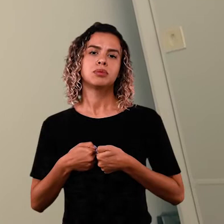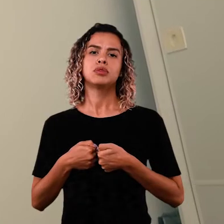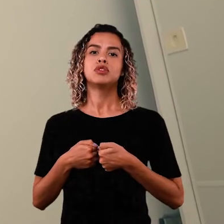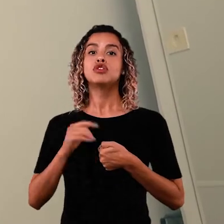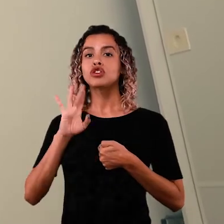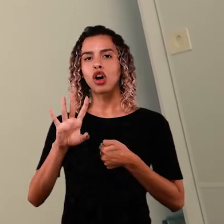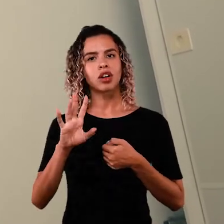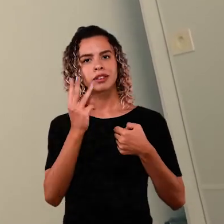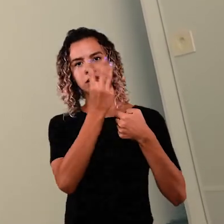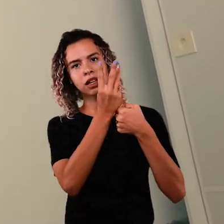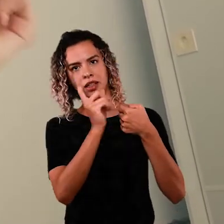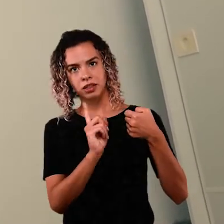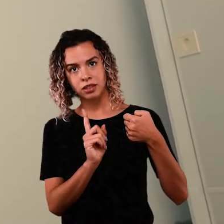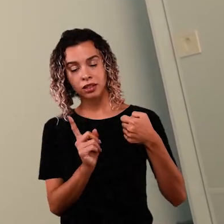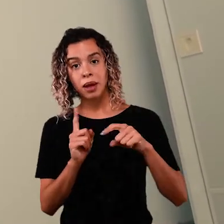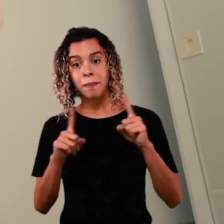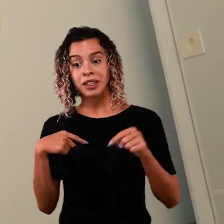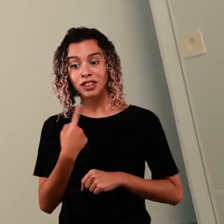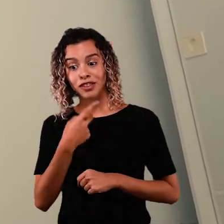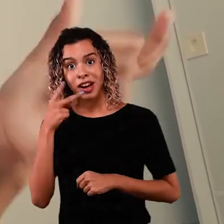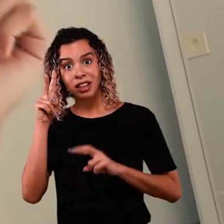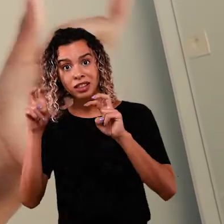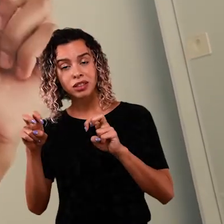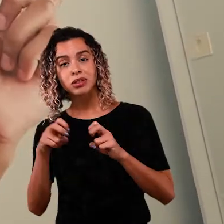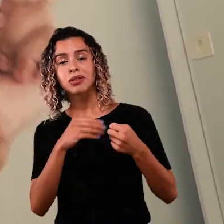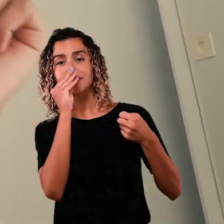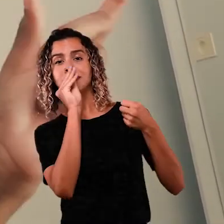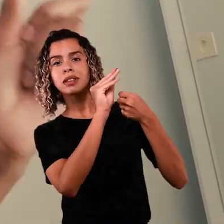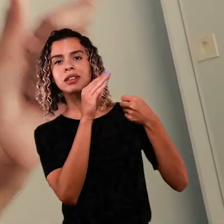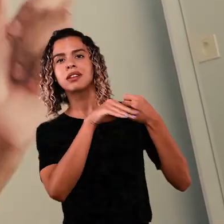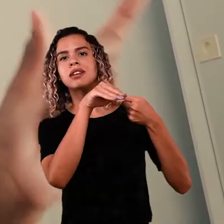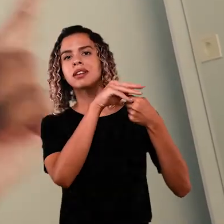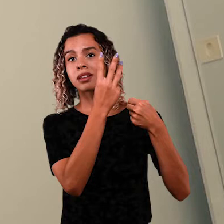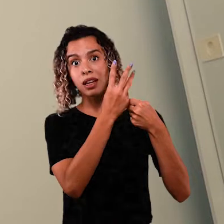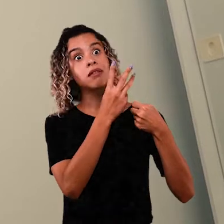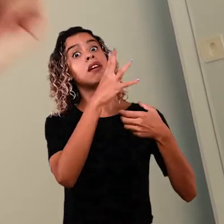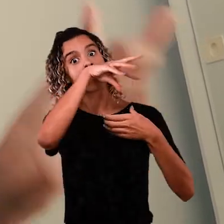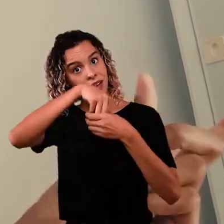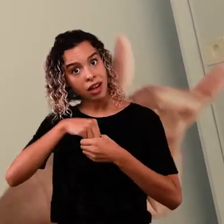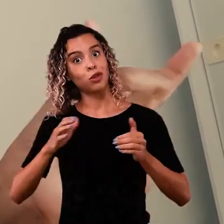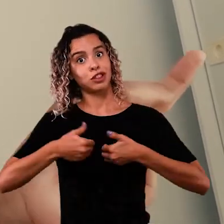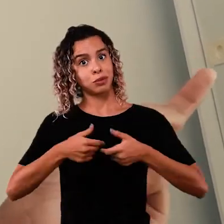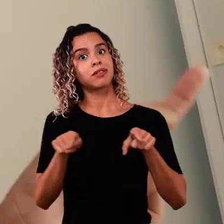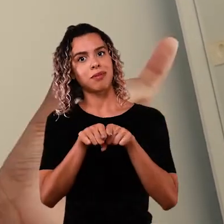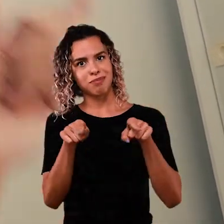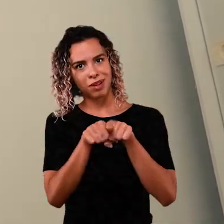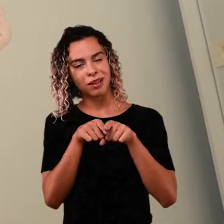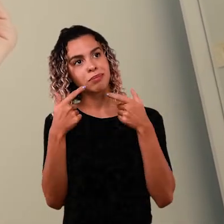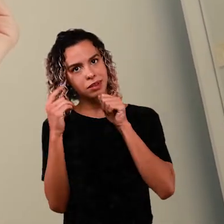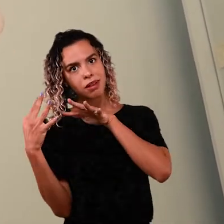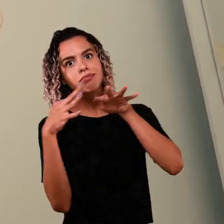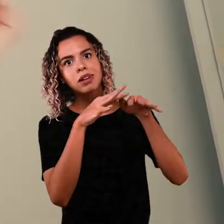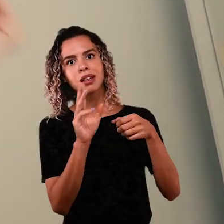que o autismo não é só o autismo nível 3. Mas quando nós fazemos isso, nós esquecemos de dizer que também existe o autismo nível